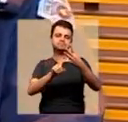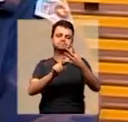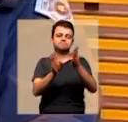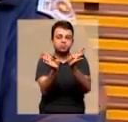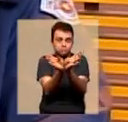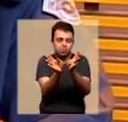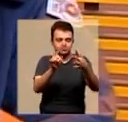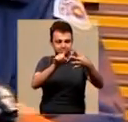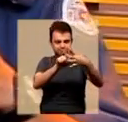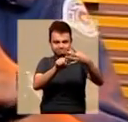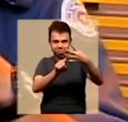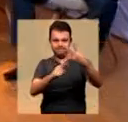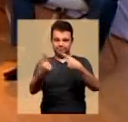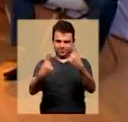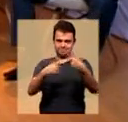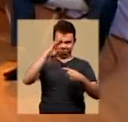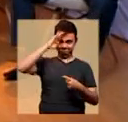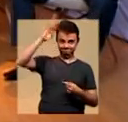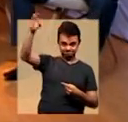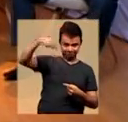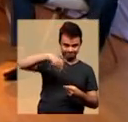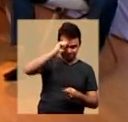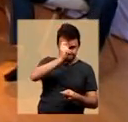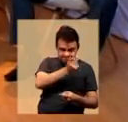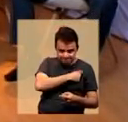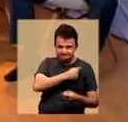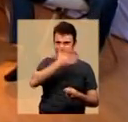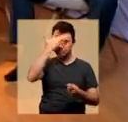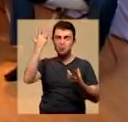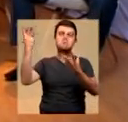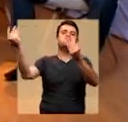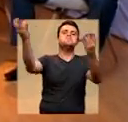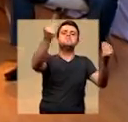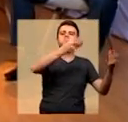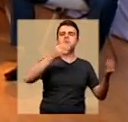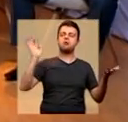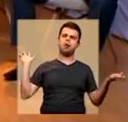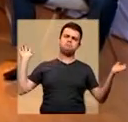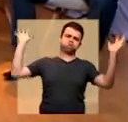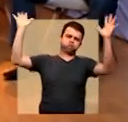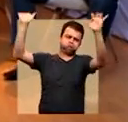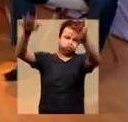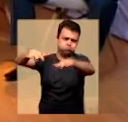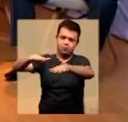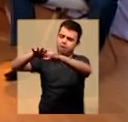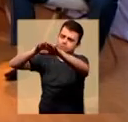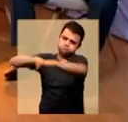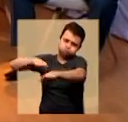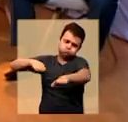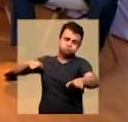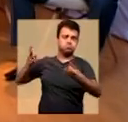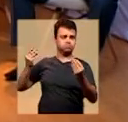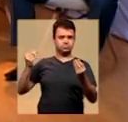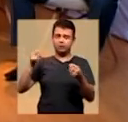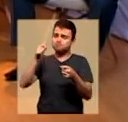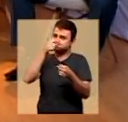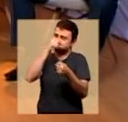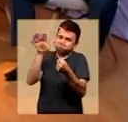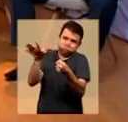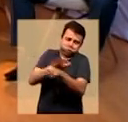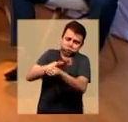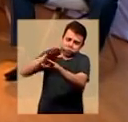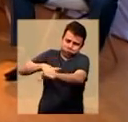Avenida Mirassolândia. Então, os motoristas estão buscando essas vias de acesso rápido, só que todos estão buscando, né?